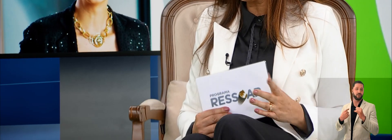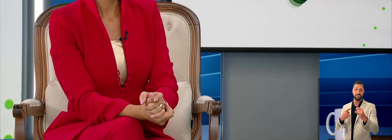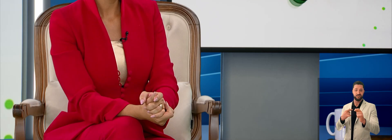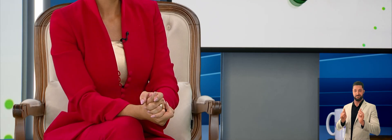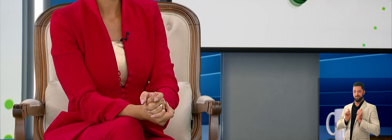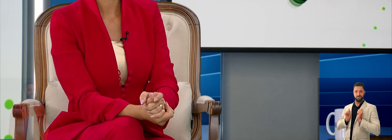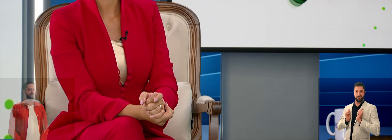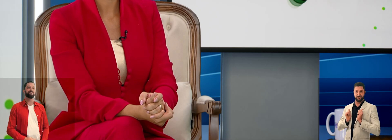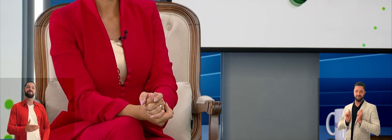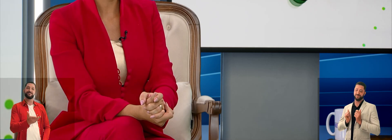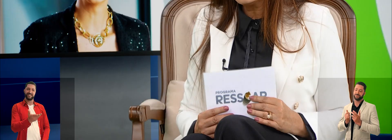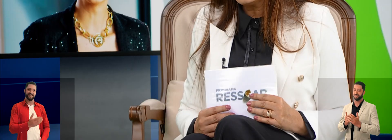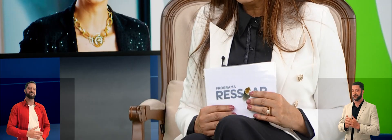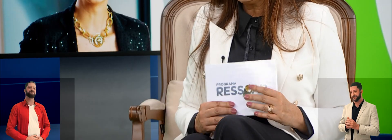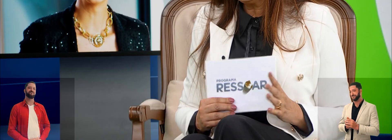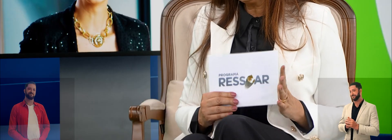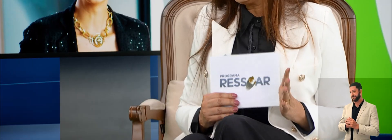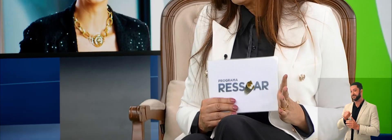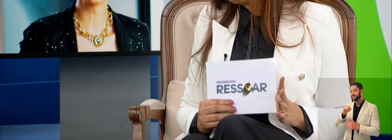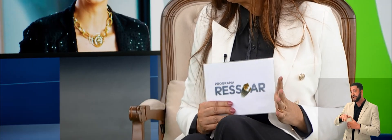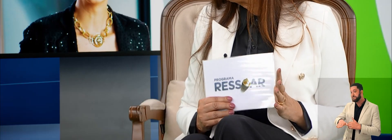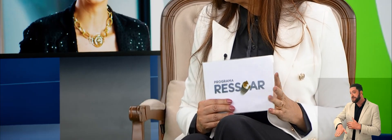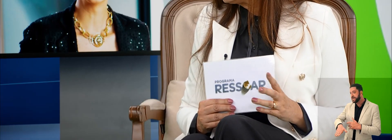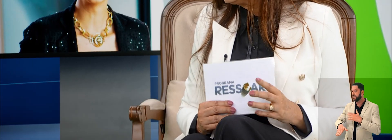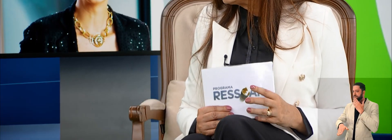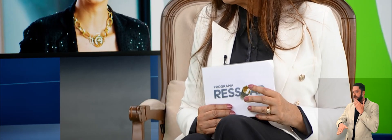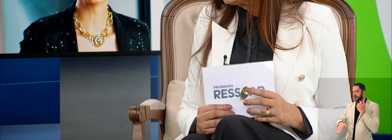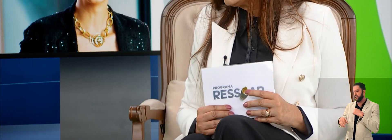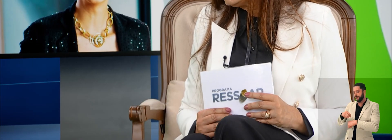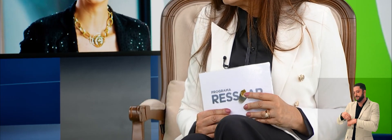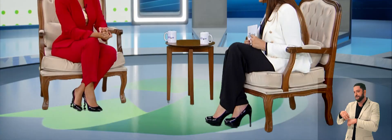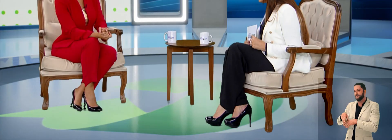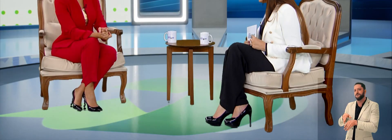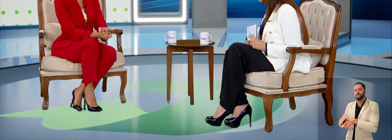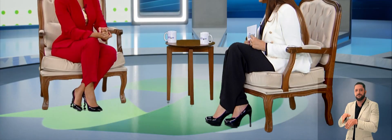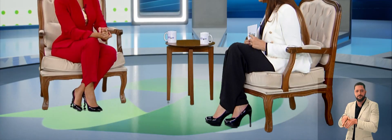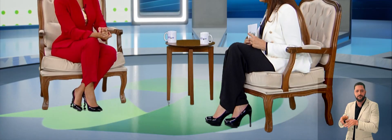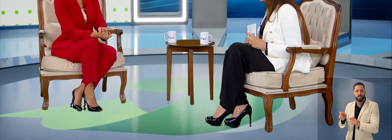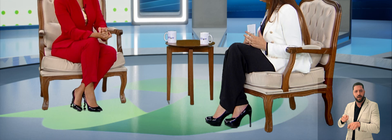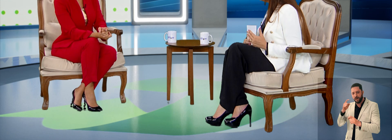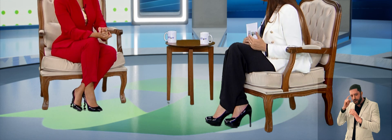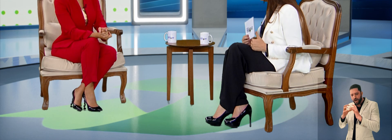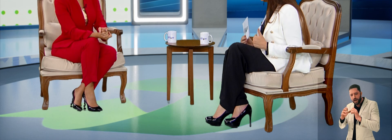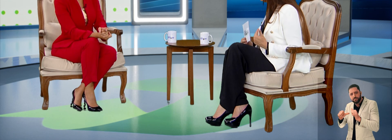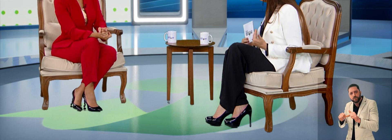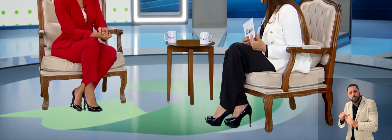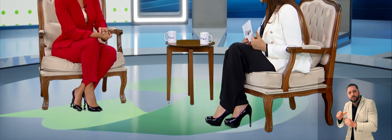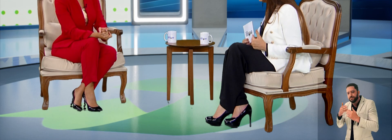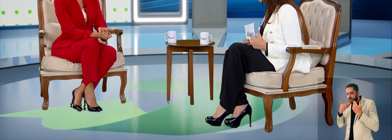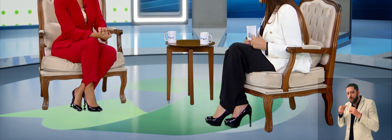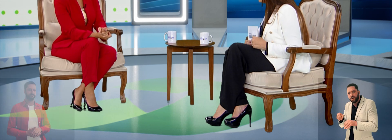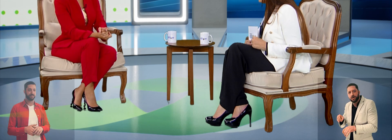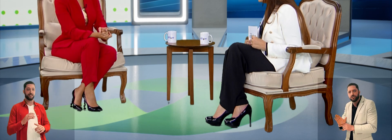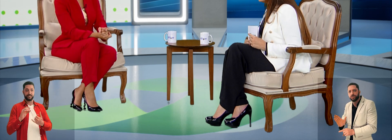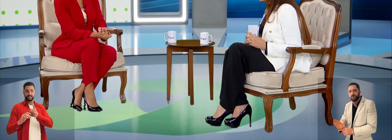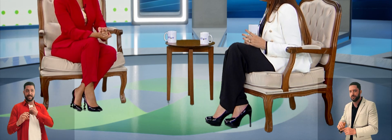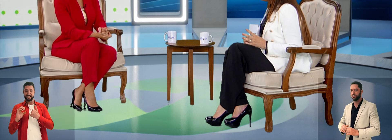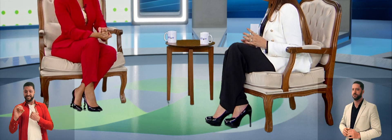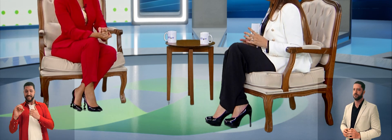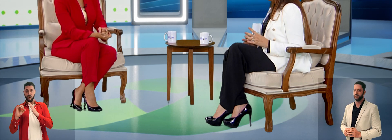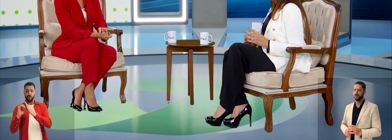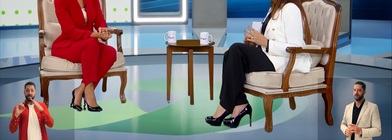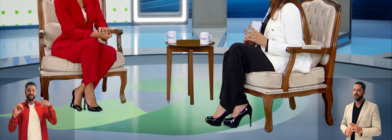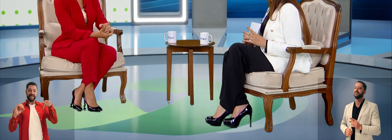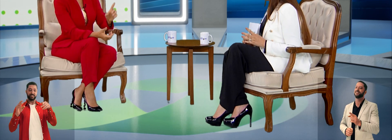Agora imagina se a gente não faz. É. E o ideal é quando eles ainda são pequenos. porque ali eles estão sendo formados, né? Total.